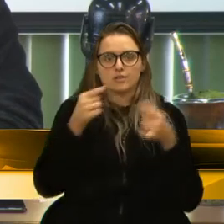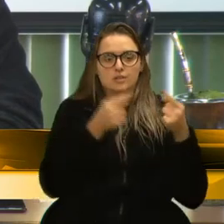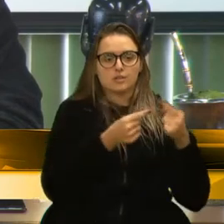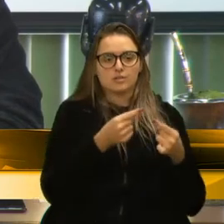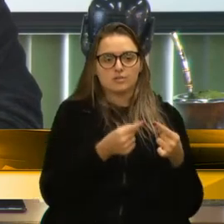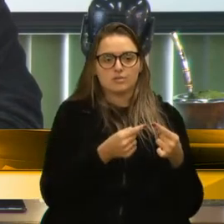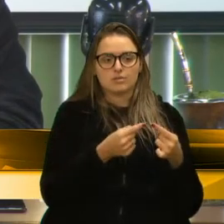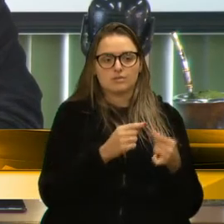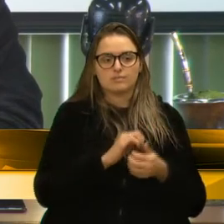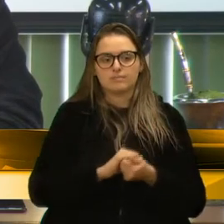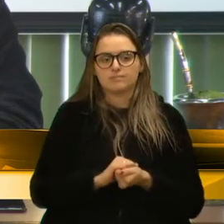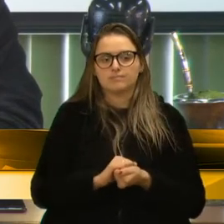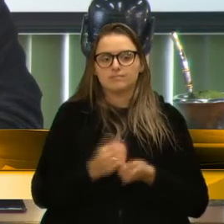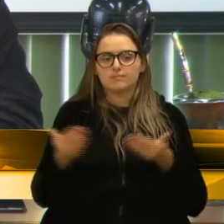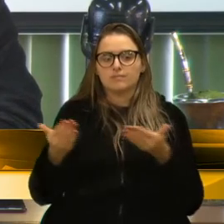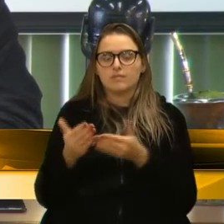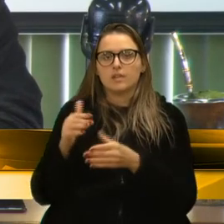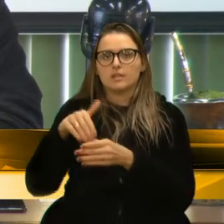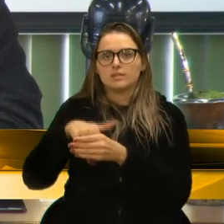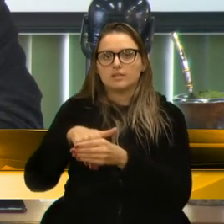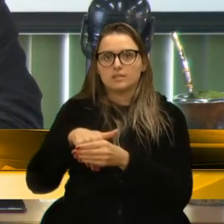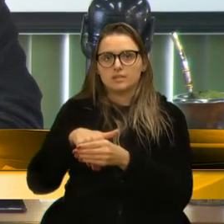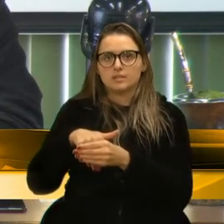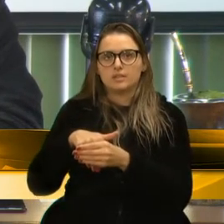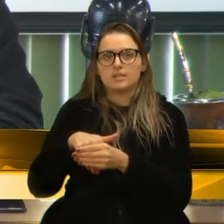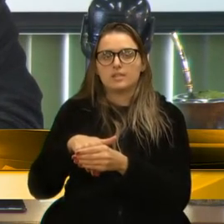Encerrada a discussão. Em votação,